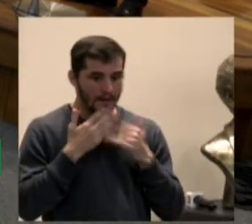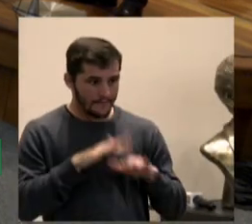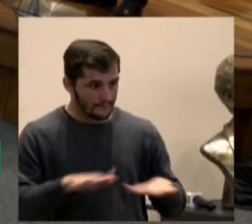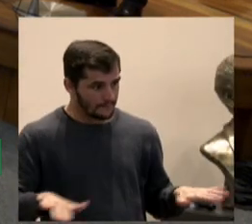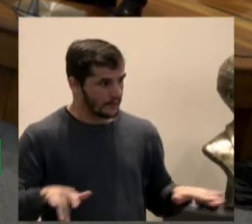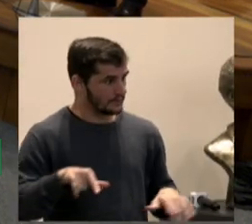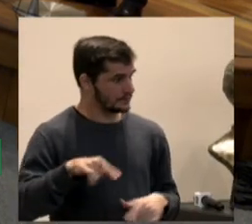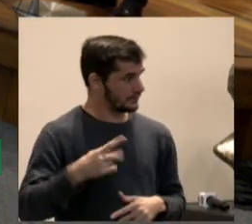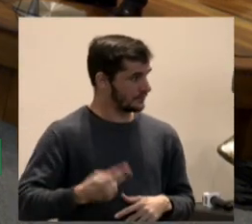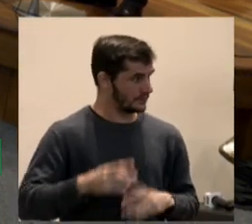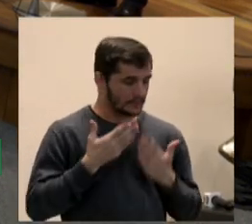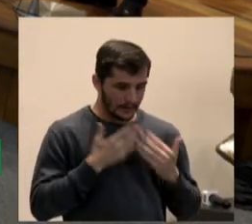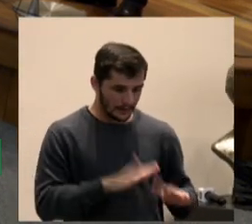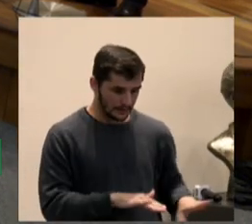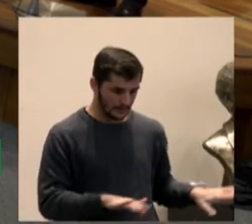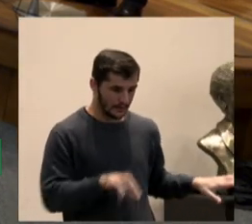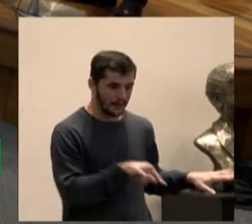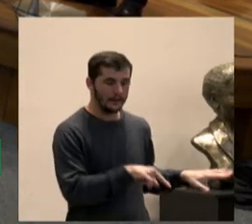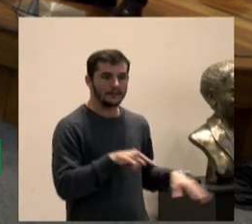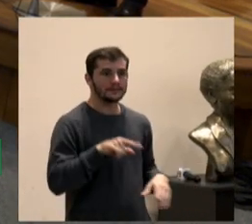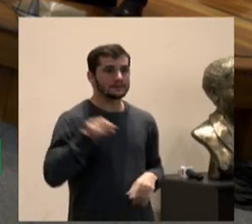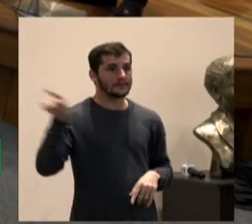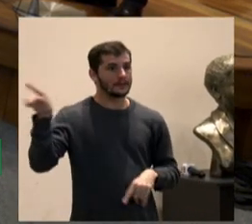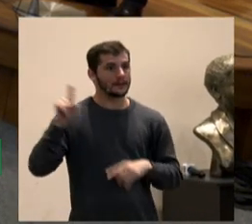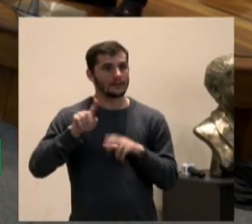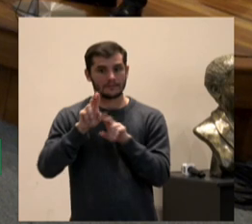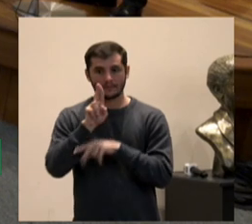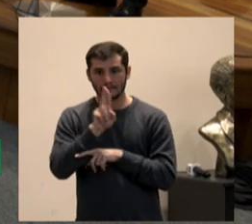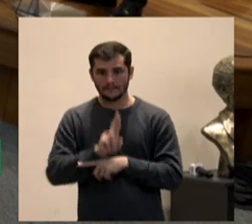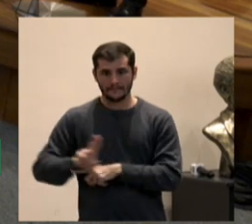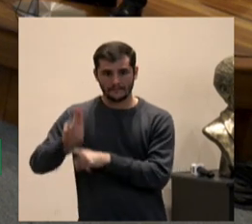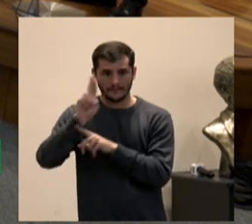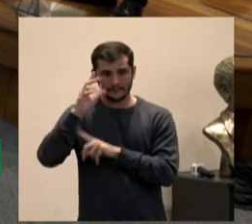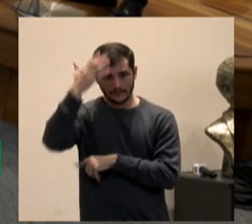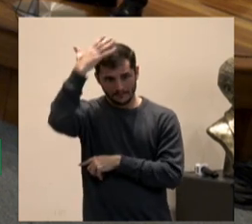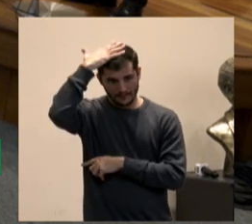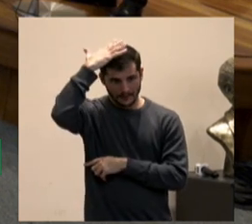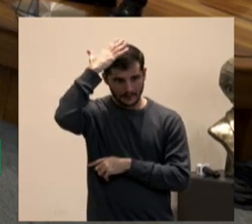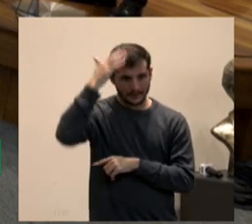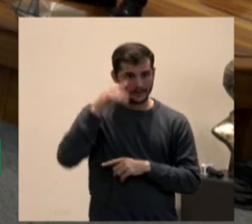da Universidade Federal do Paraná, senhora Ângela Maria Scalabrin Coutinho.